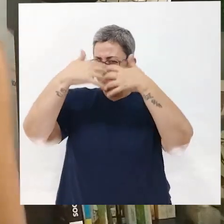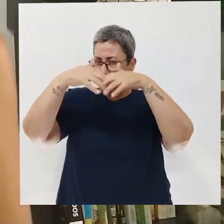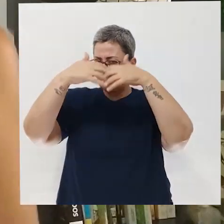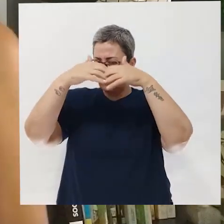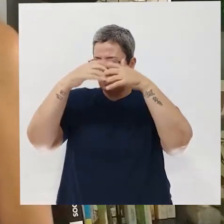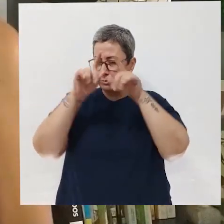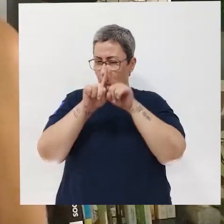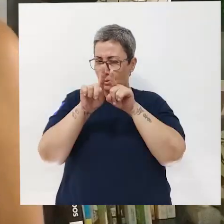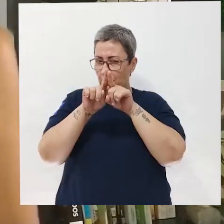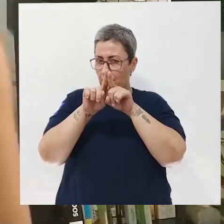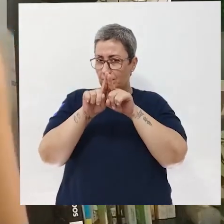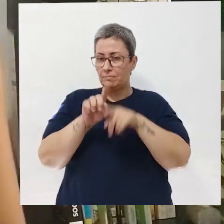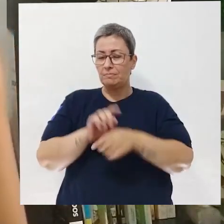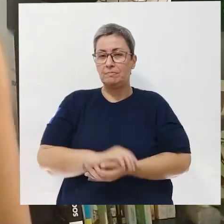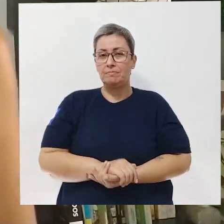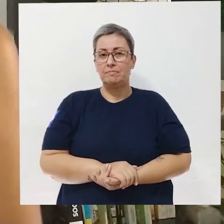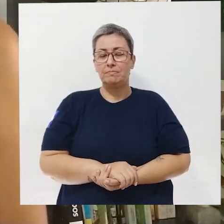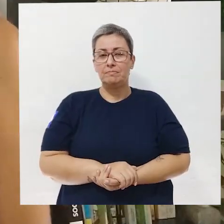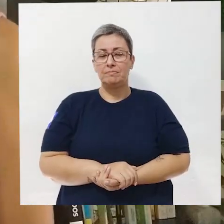também vou pensar aqui, ó.